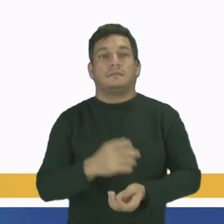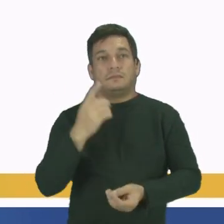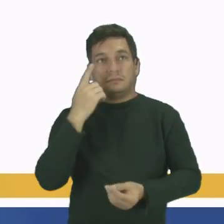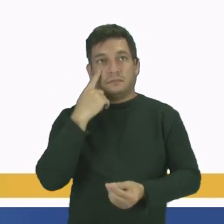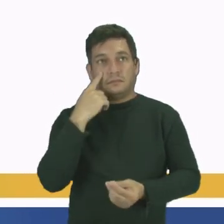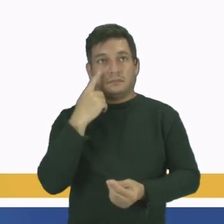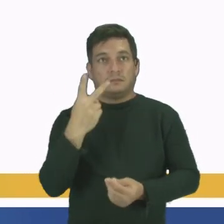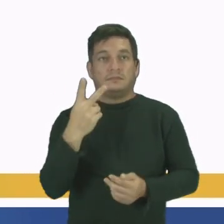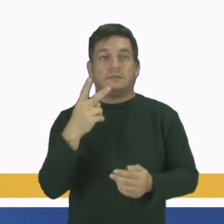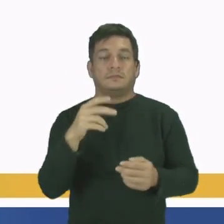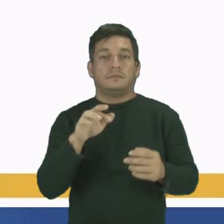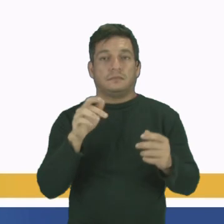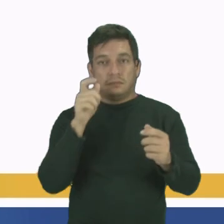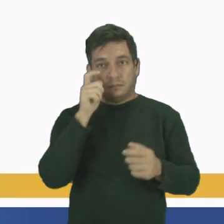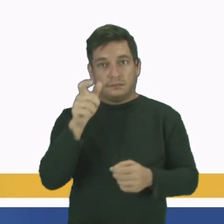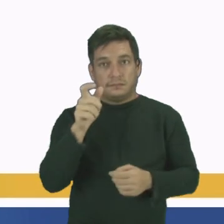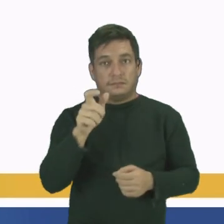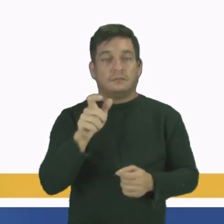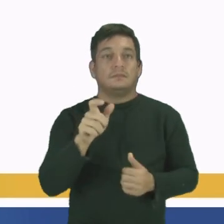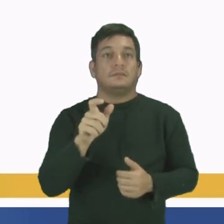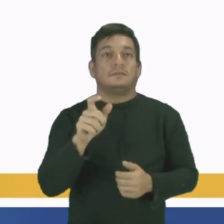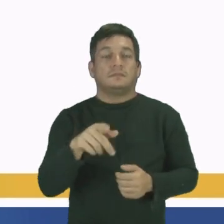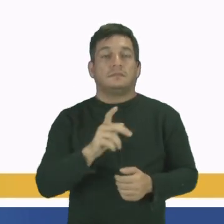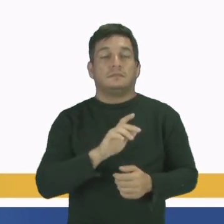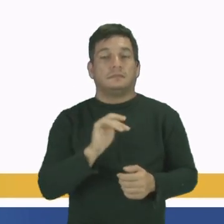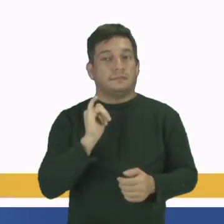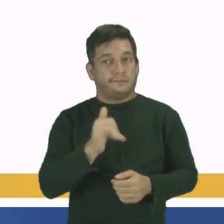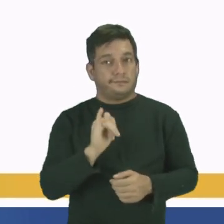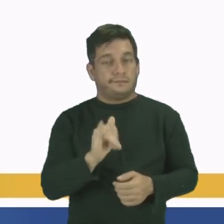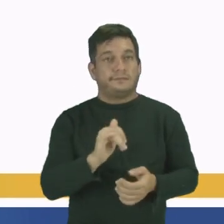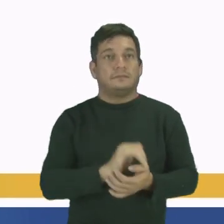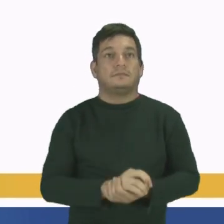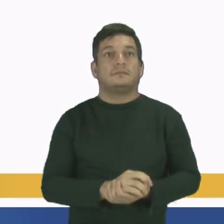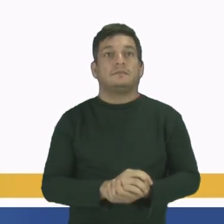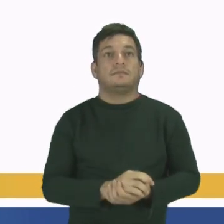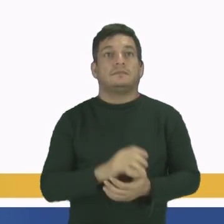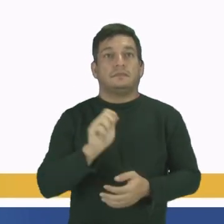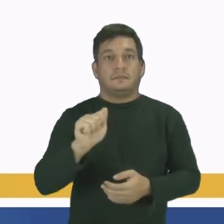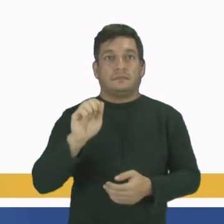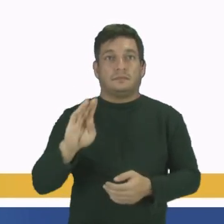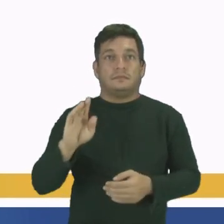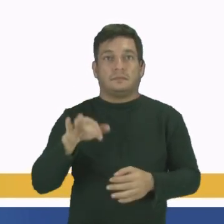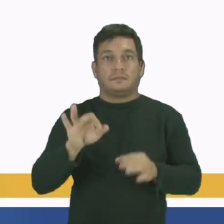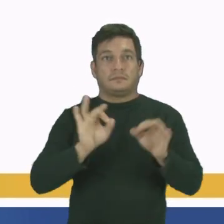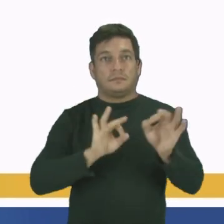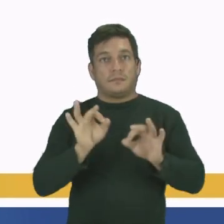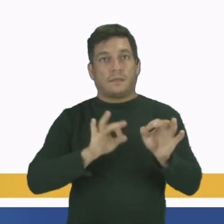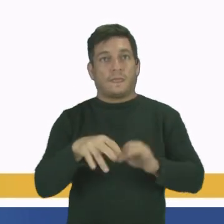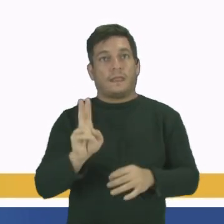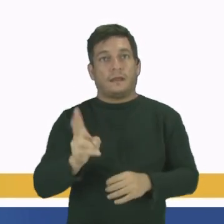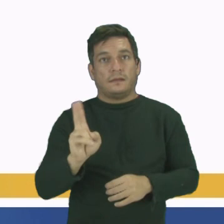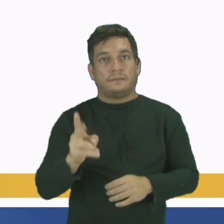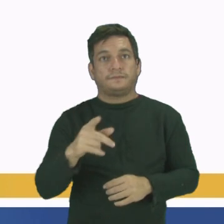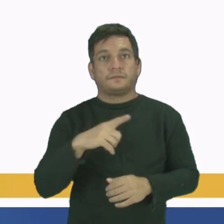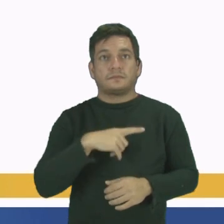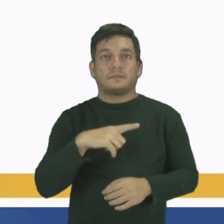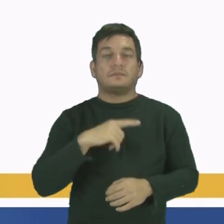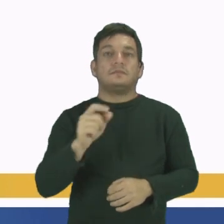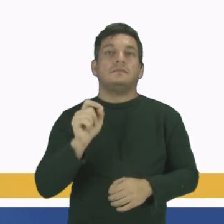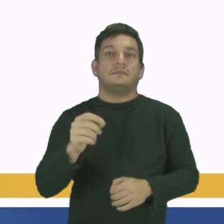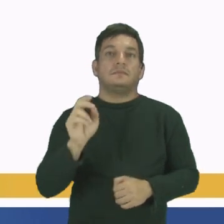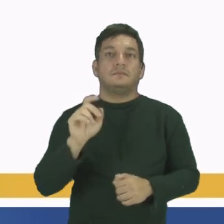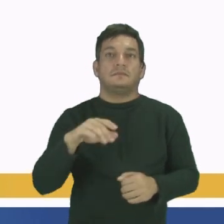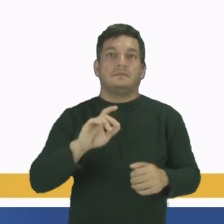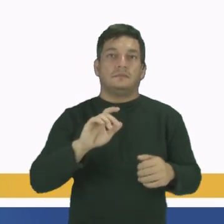temos duas observações a ressaltar aqui, tá? Como A e B são da mesma ordem, sempre